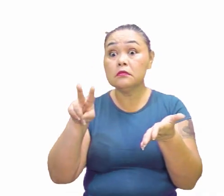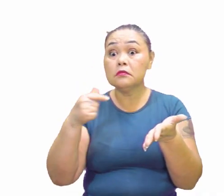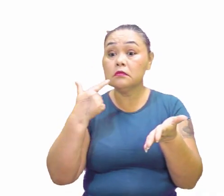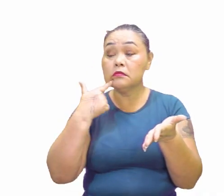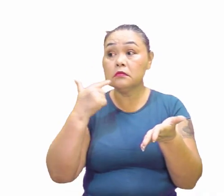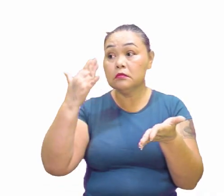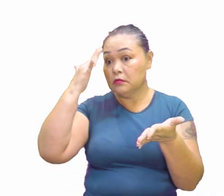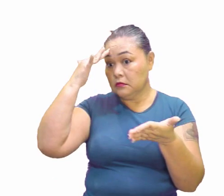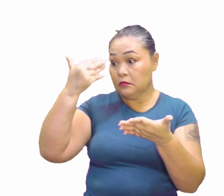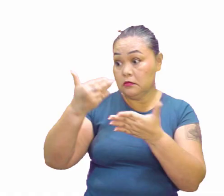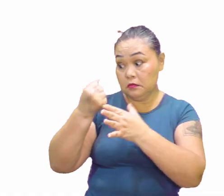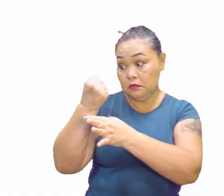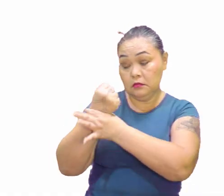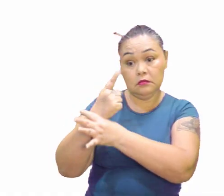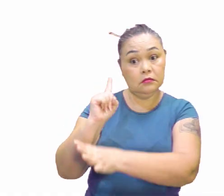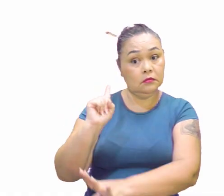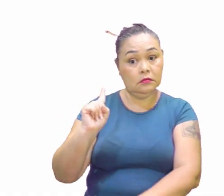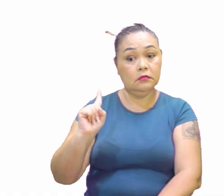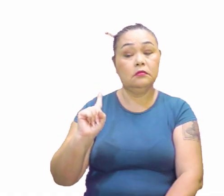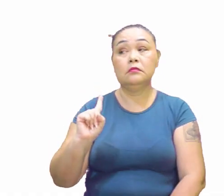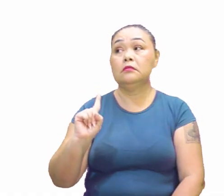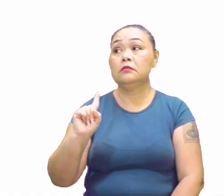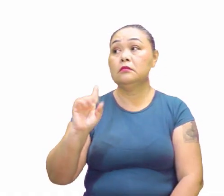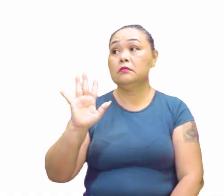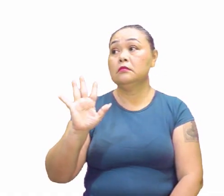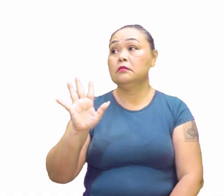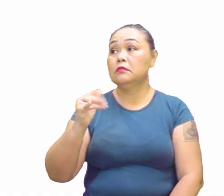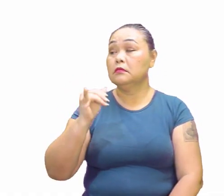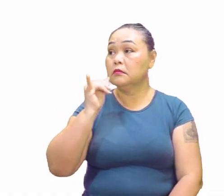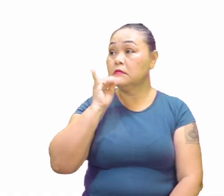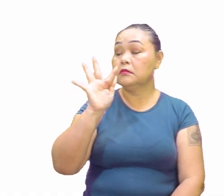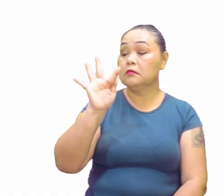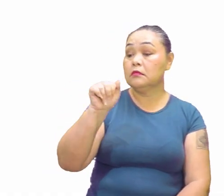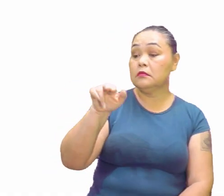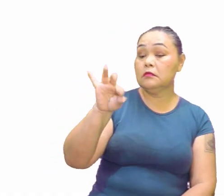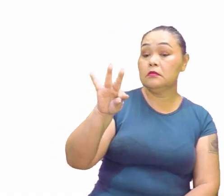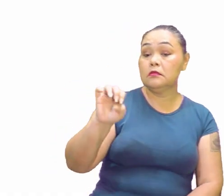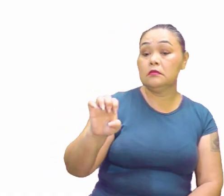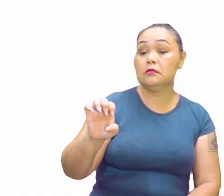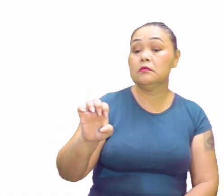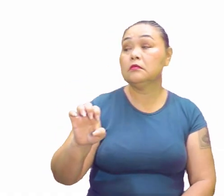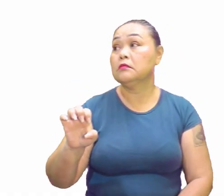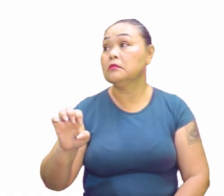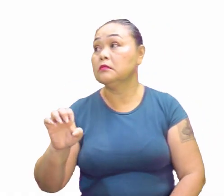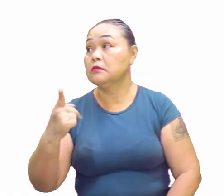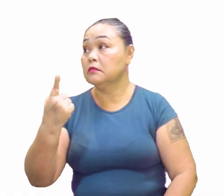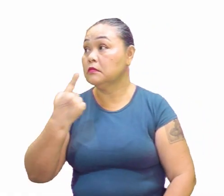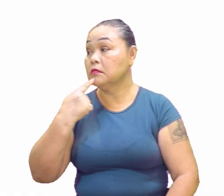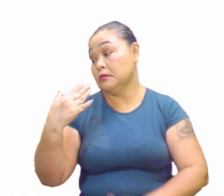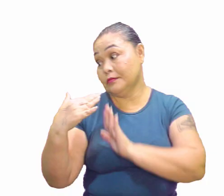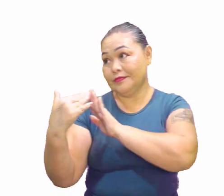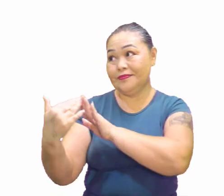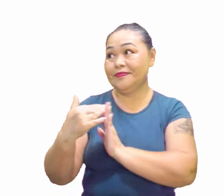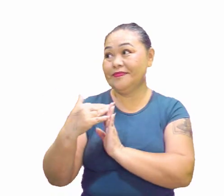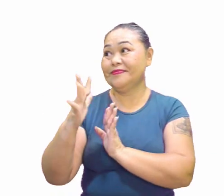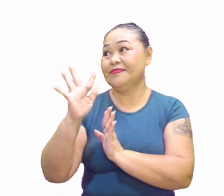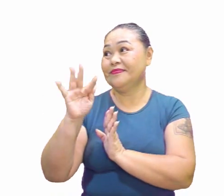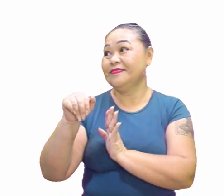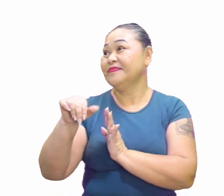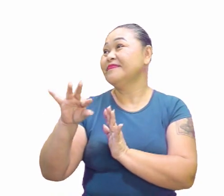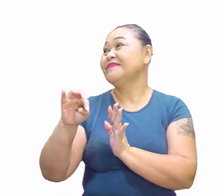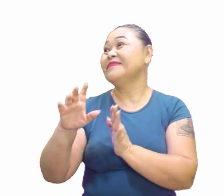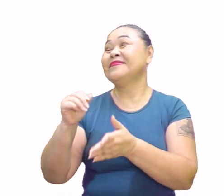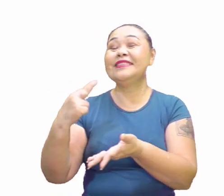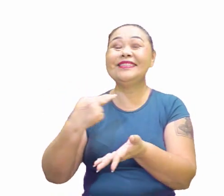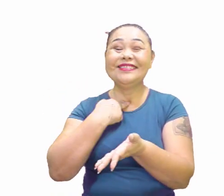não tem ali uma credibilidade. Exatamente. Pode ser a fonte confiável lá. A conversa entre vizinhos é uma fonte confiável, mas só